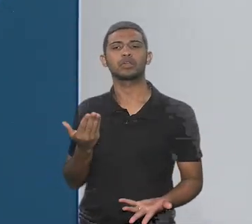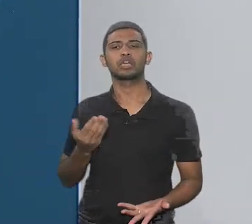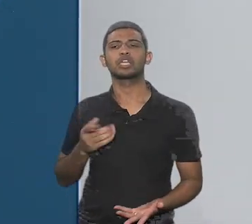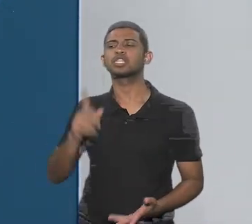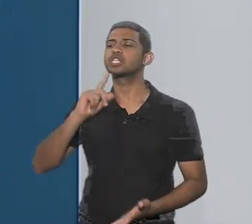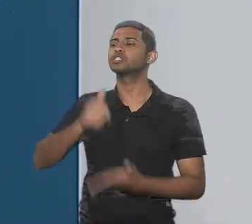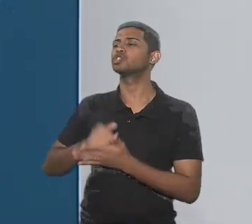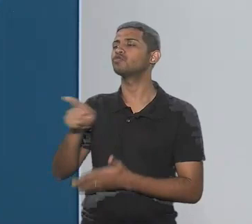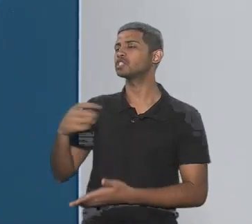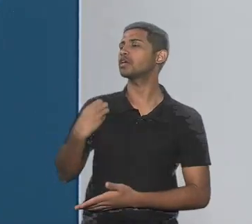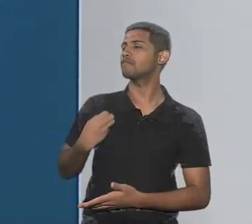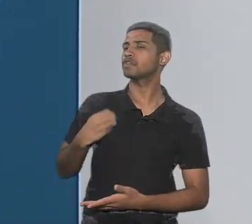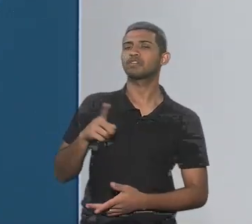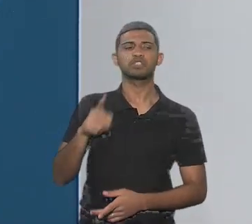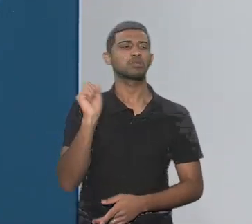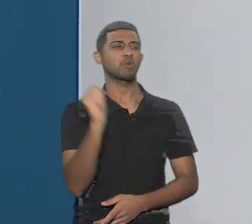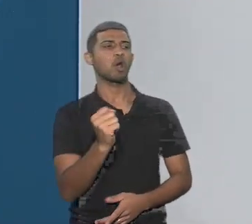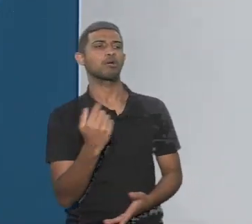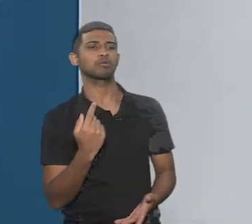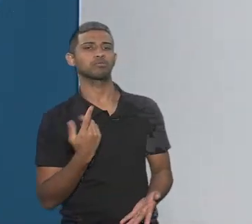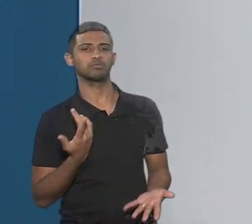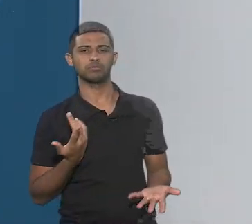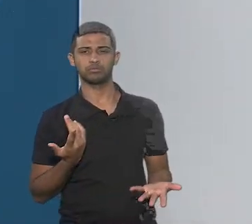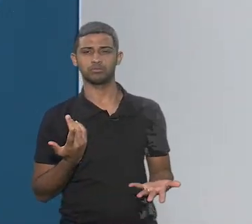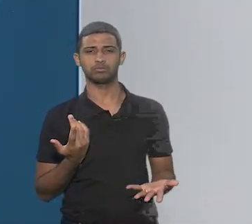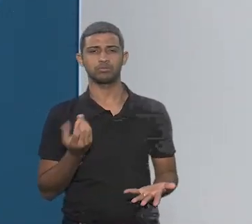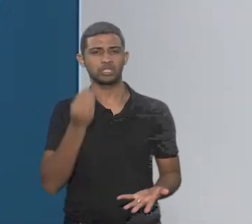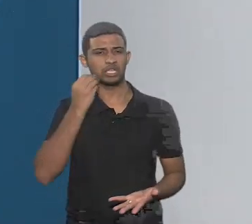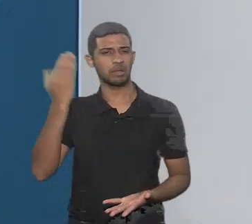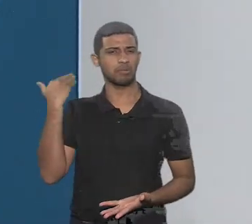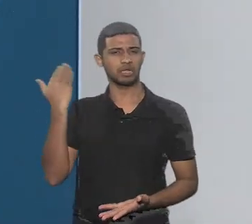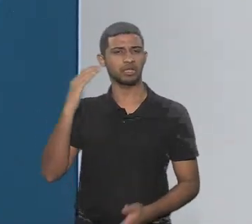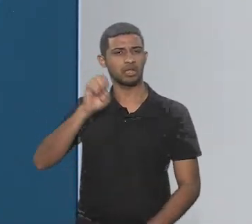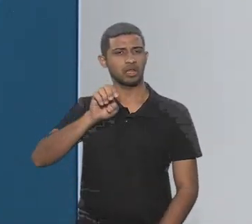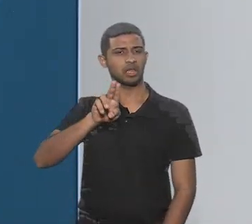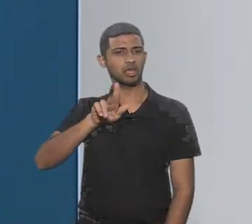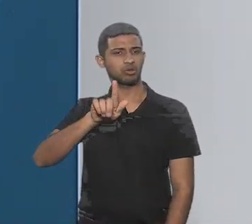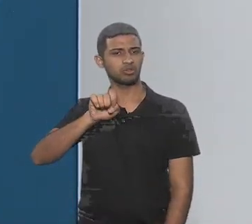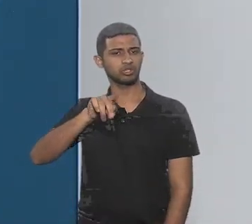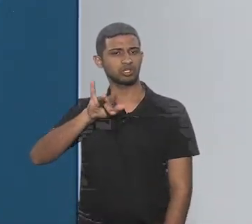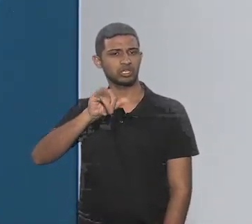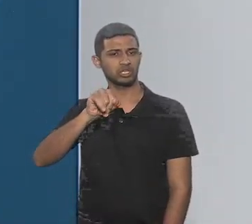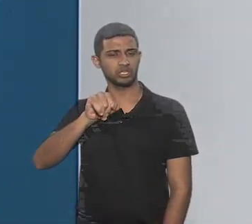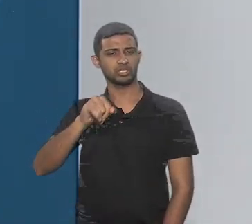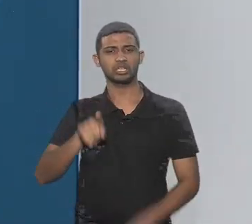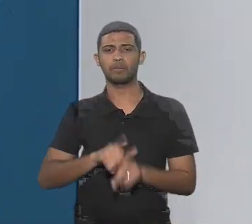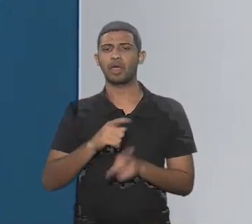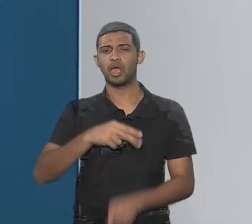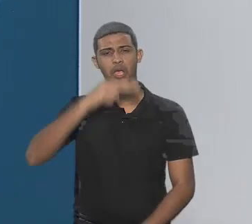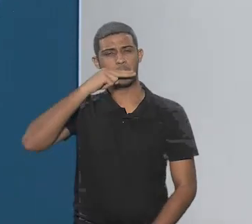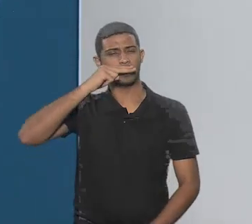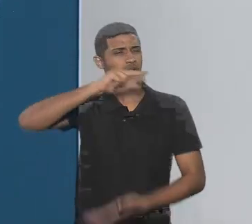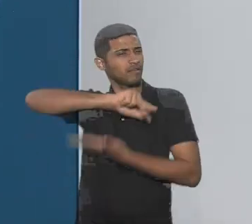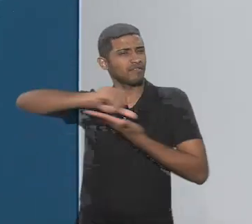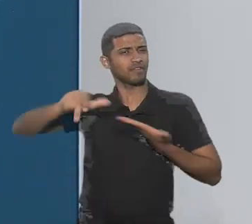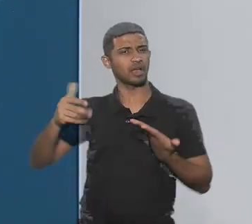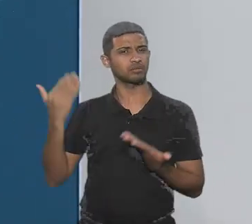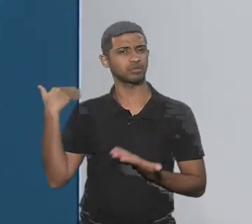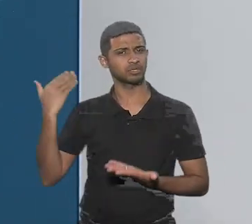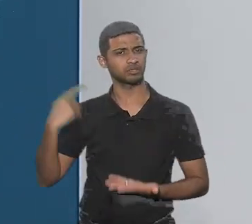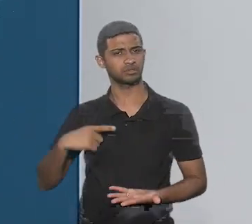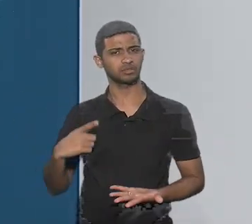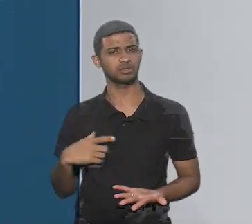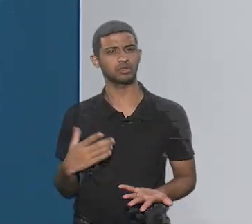passado, quem deve viver ou quem não deve, isso foi tentado pelos eugenistas, foi tentado por Hitler e por várias outras